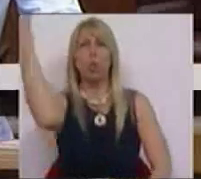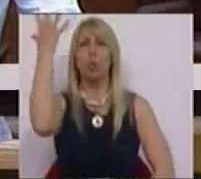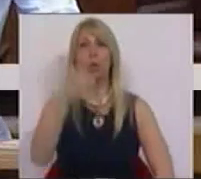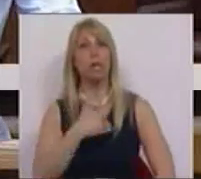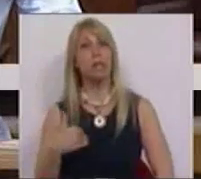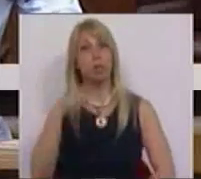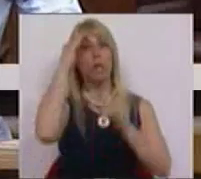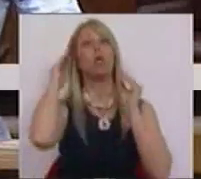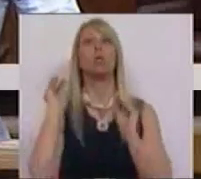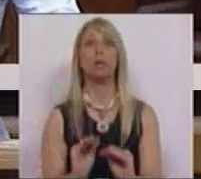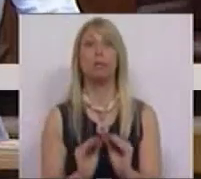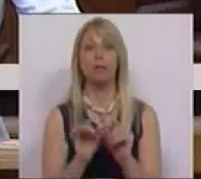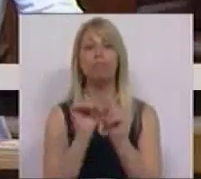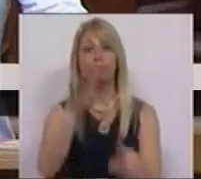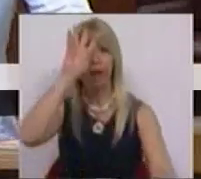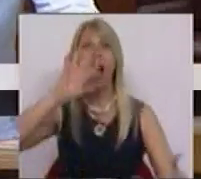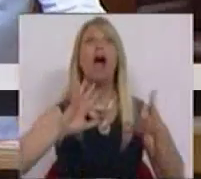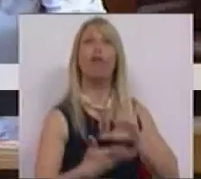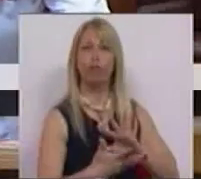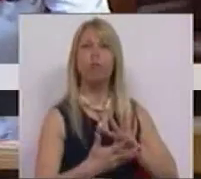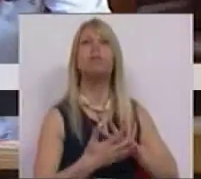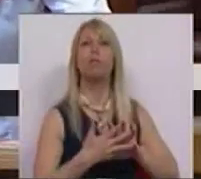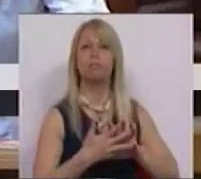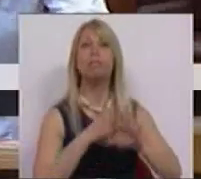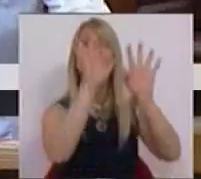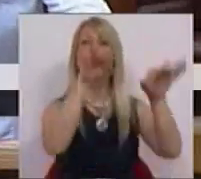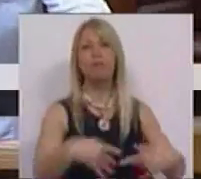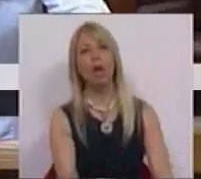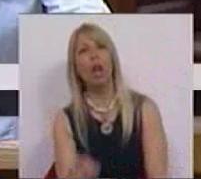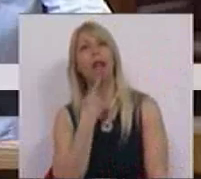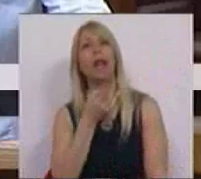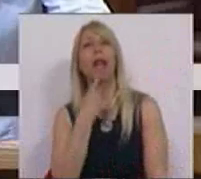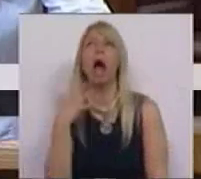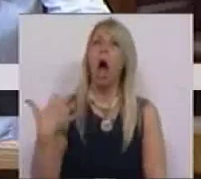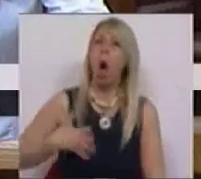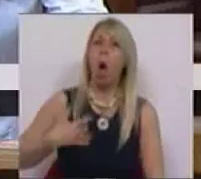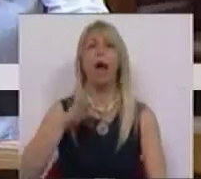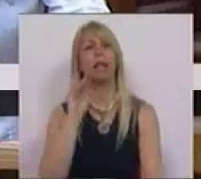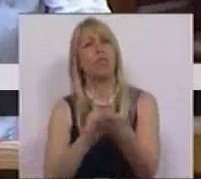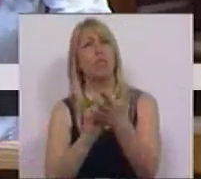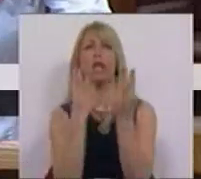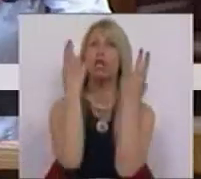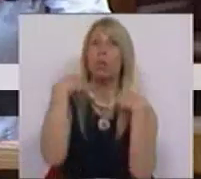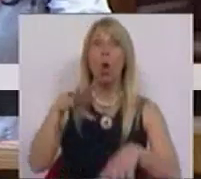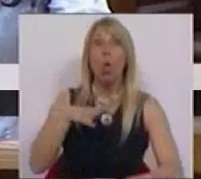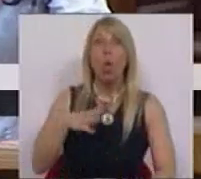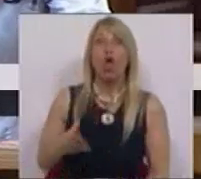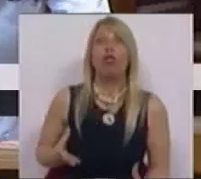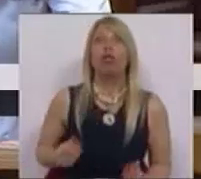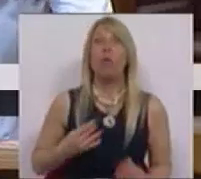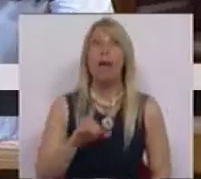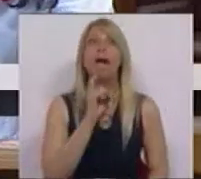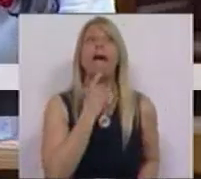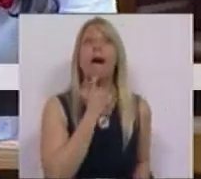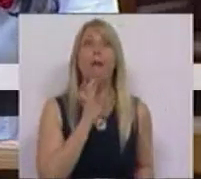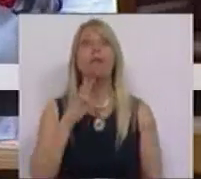educação. Ela, a Revolução, venceu a ladainha que dizia que a honra vinha da pobreza, da submissão e do temor. Abril atingiu